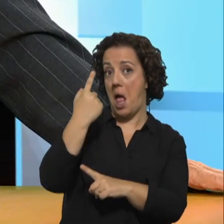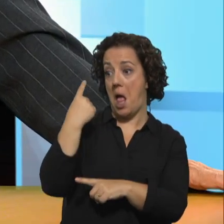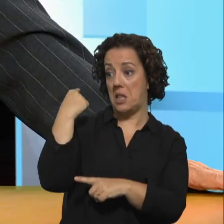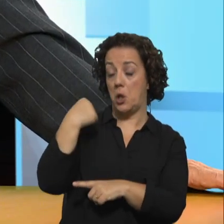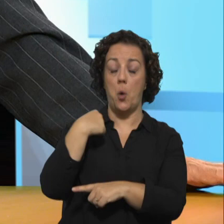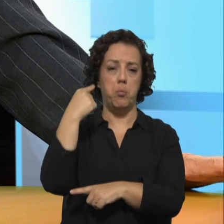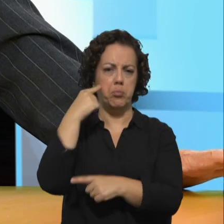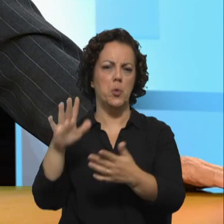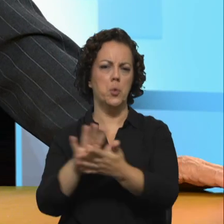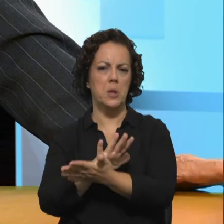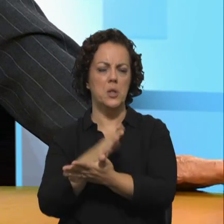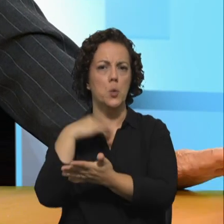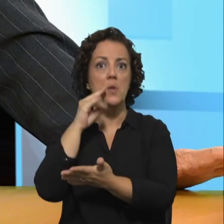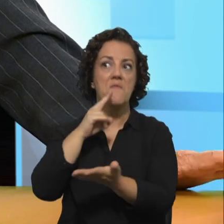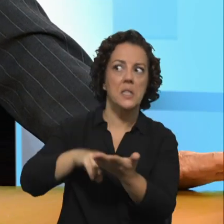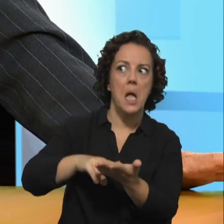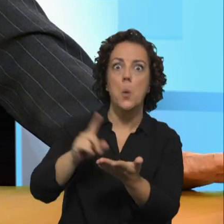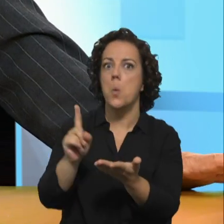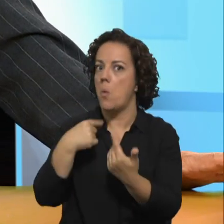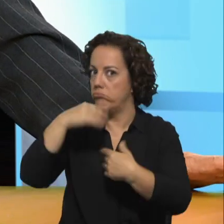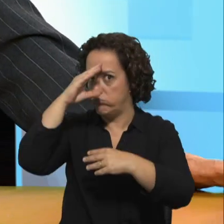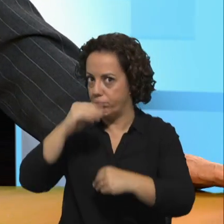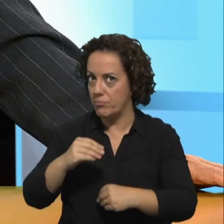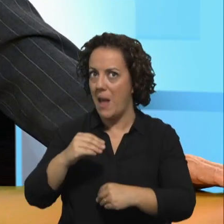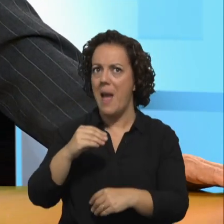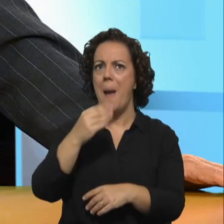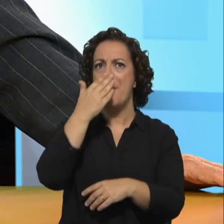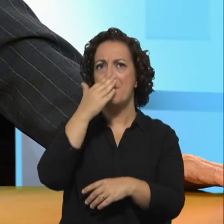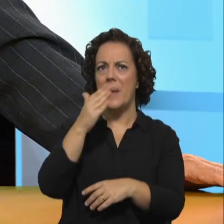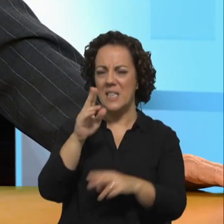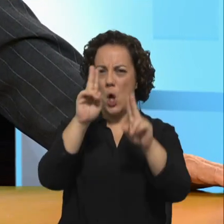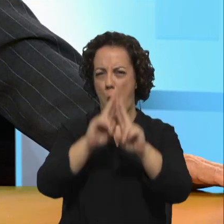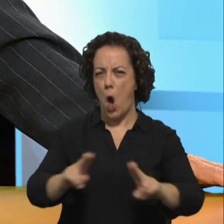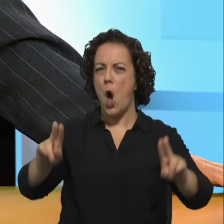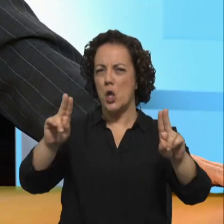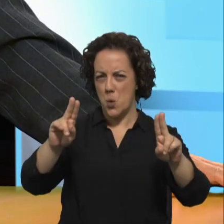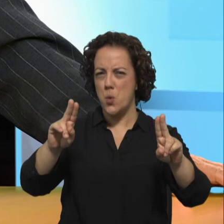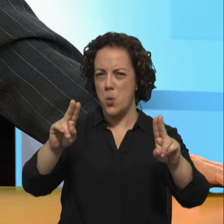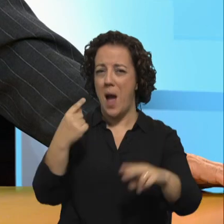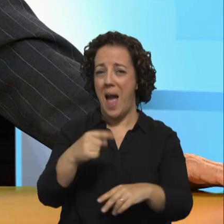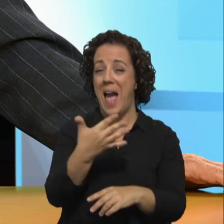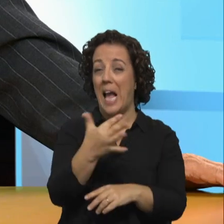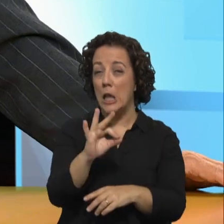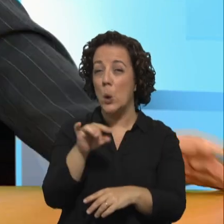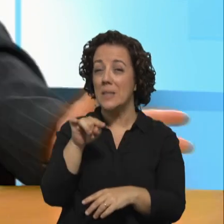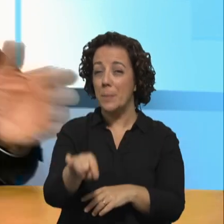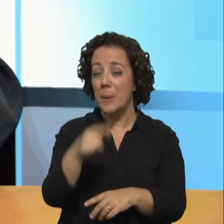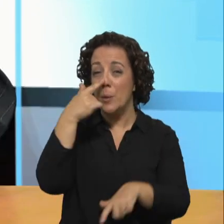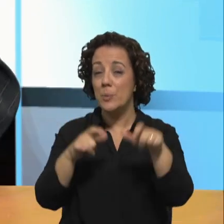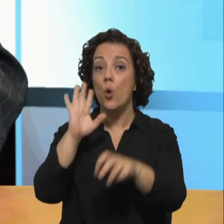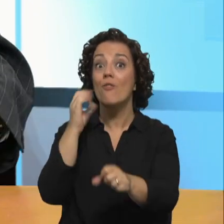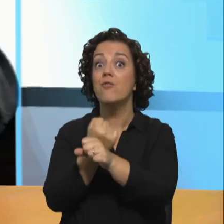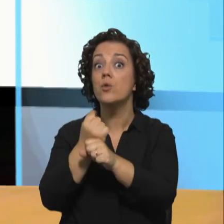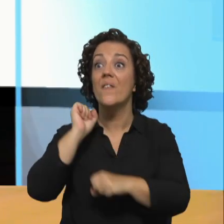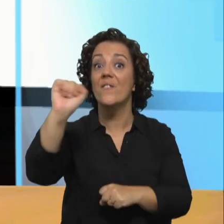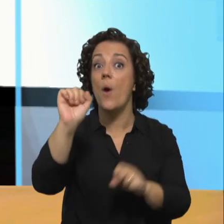verdade, que haveria cerca de 14 mil funcionários das Nações Unidas na faixa de Gaza. Eu